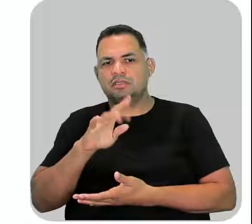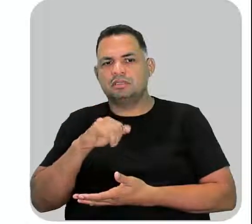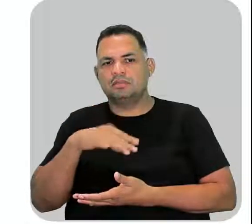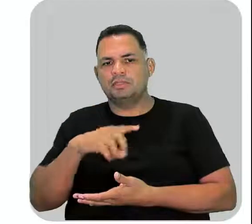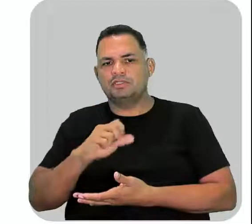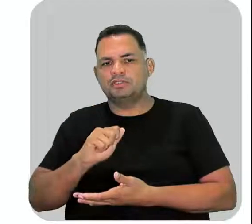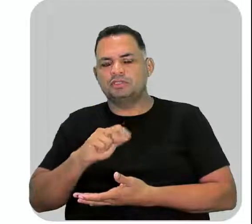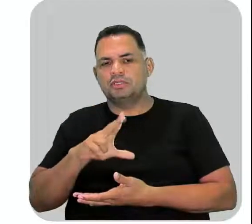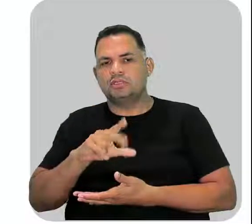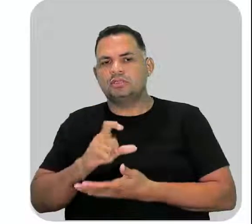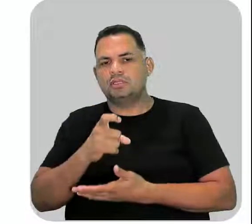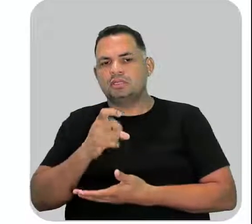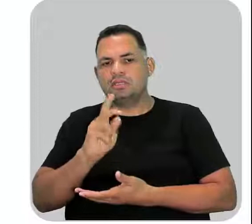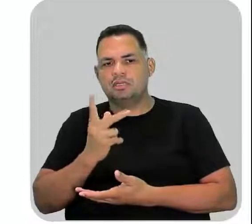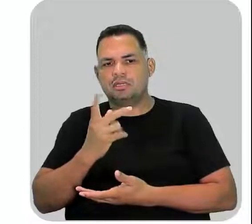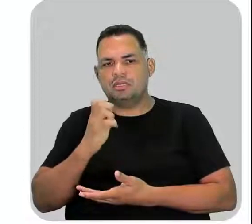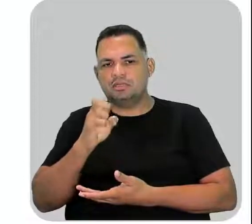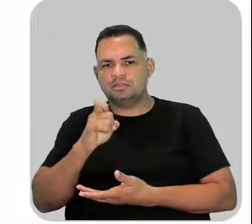tetrametil